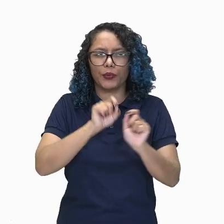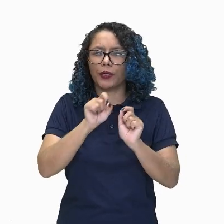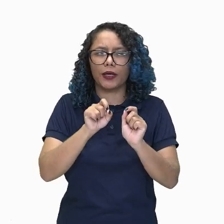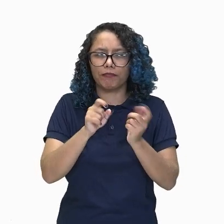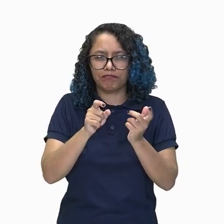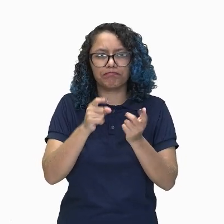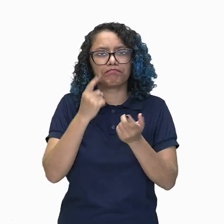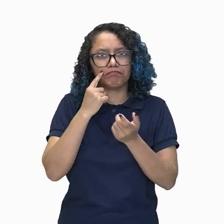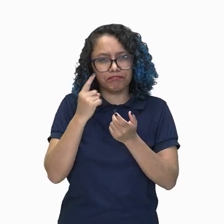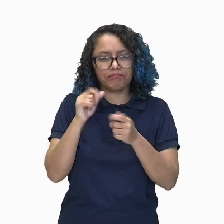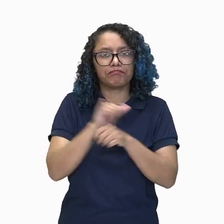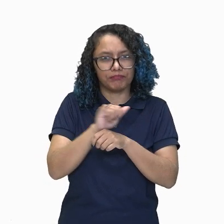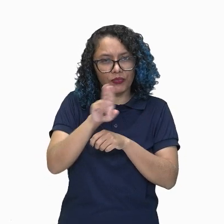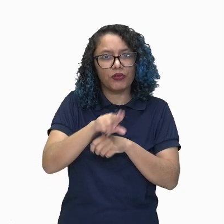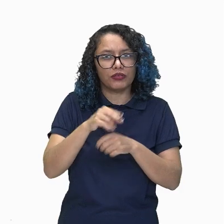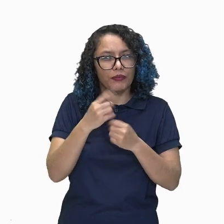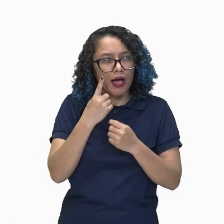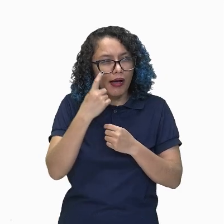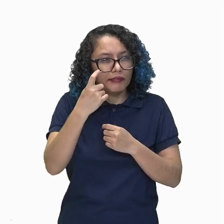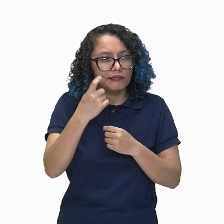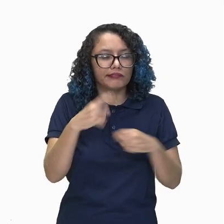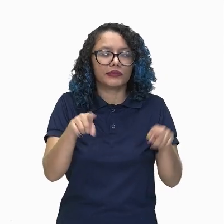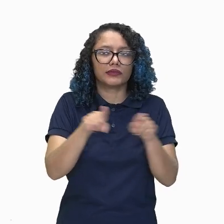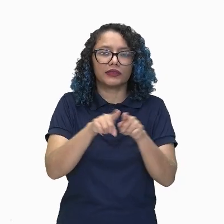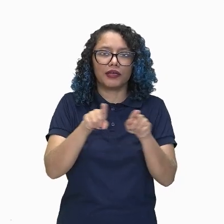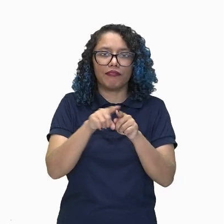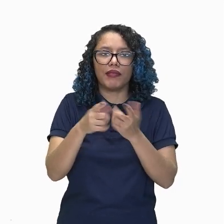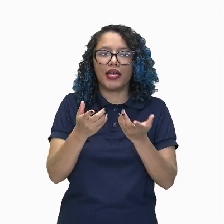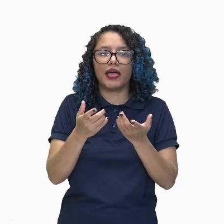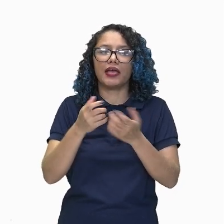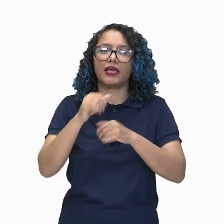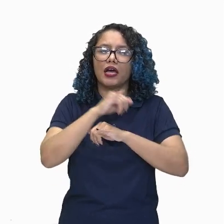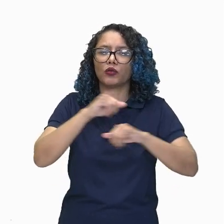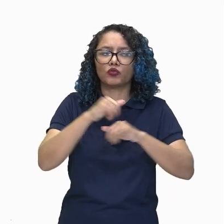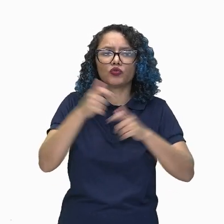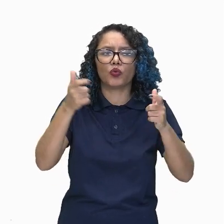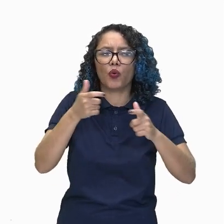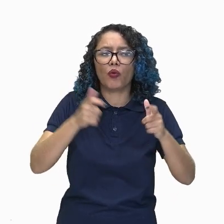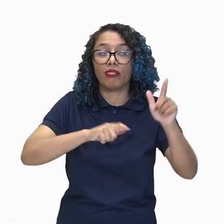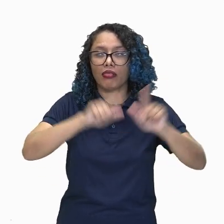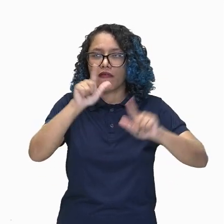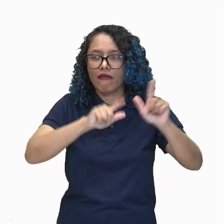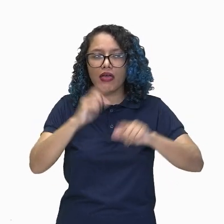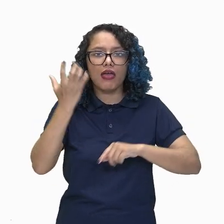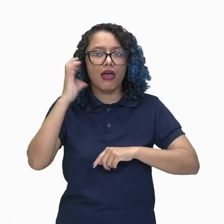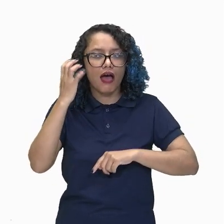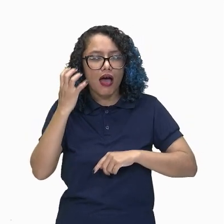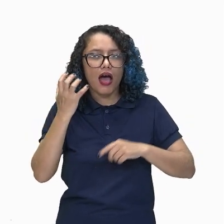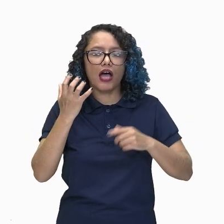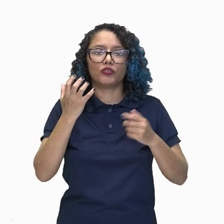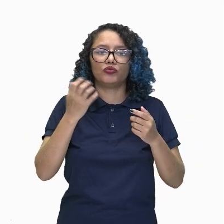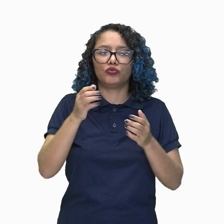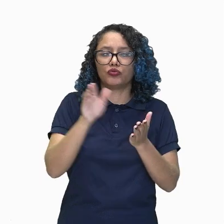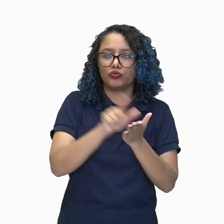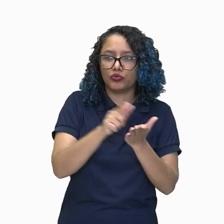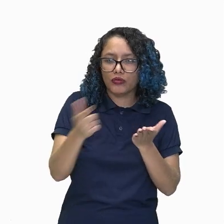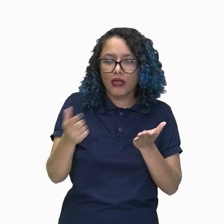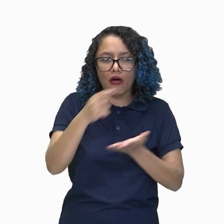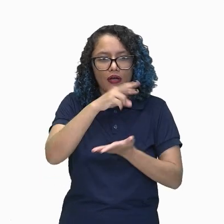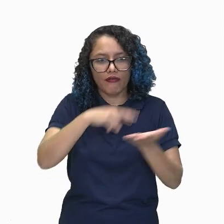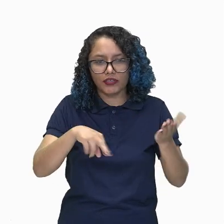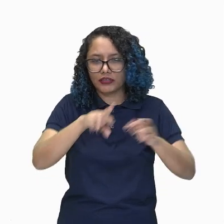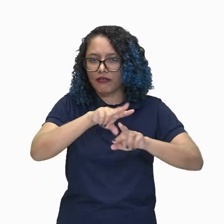consumidor. Anúncios publicitários em TV, rádio, jornais, revistas, etc. Então, observe que são os canais,